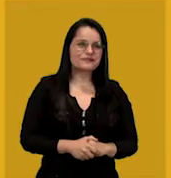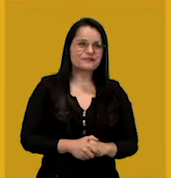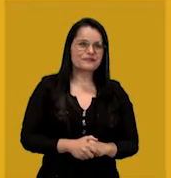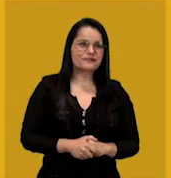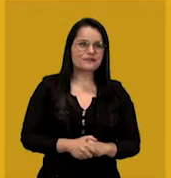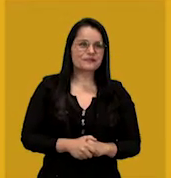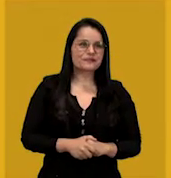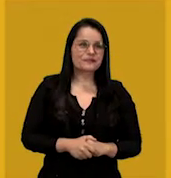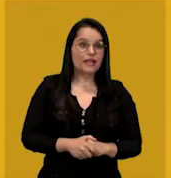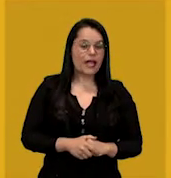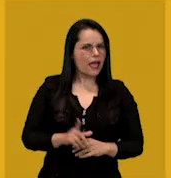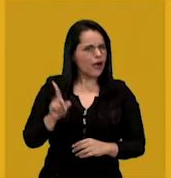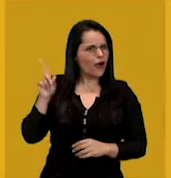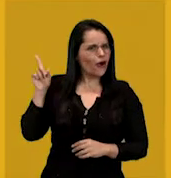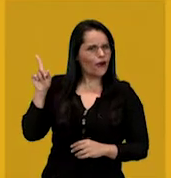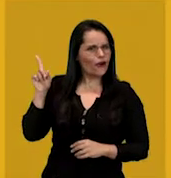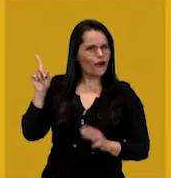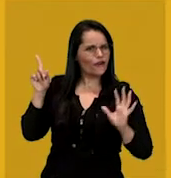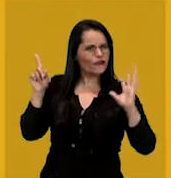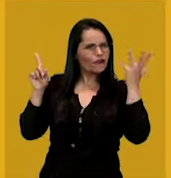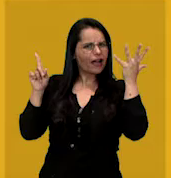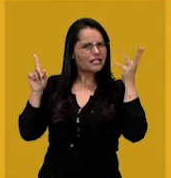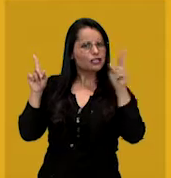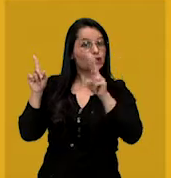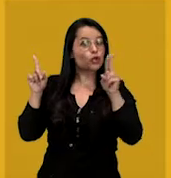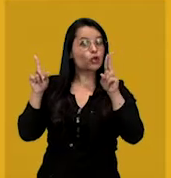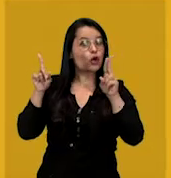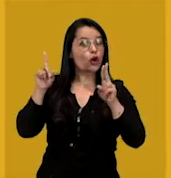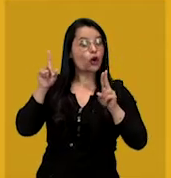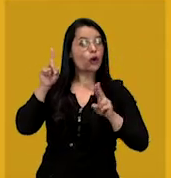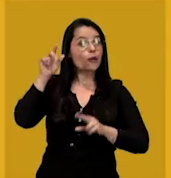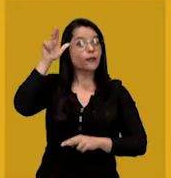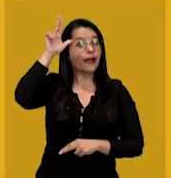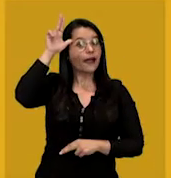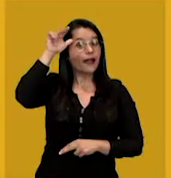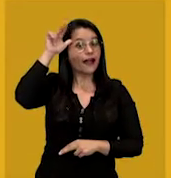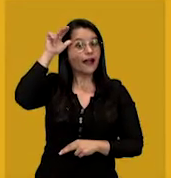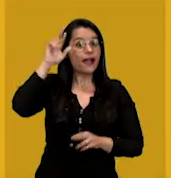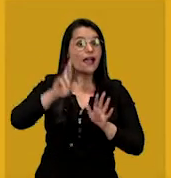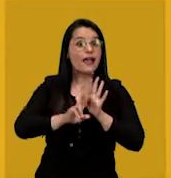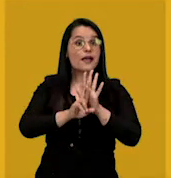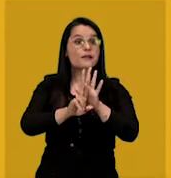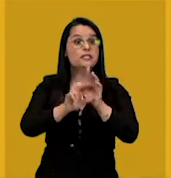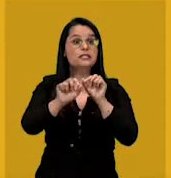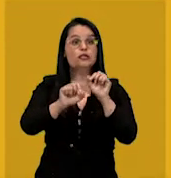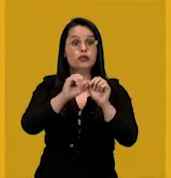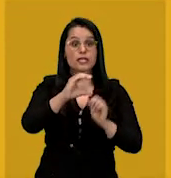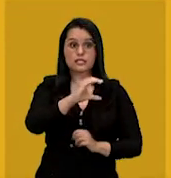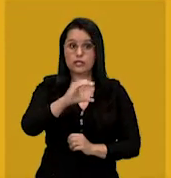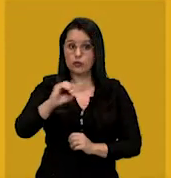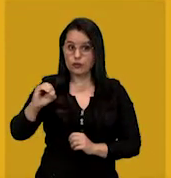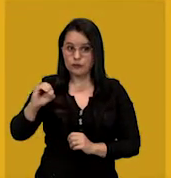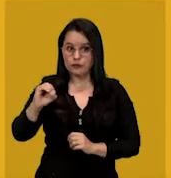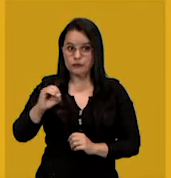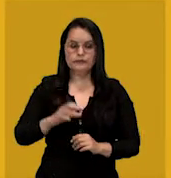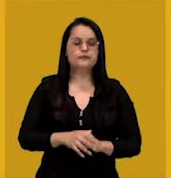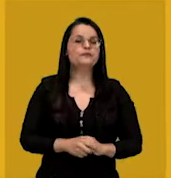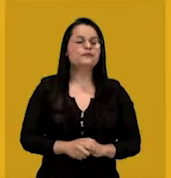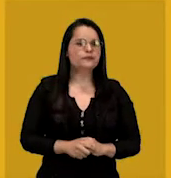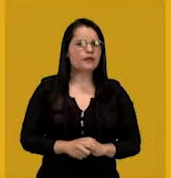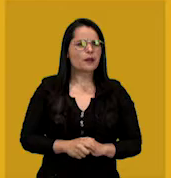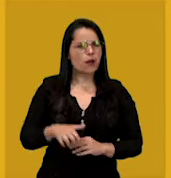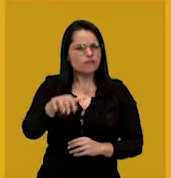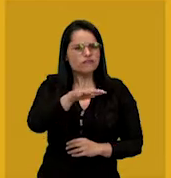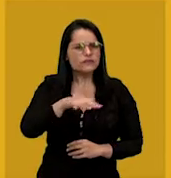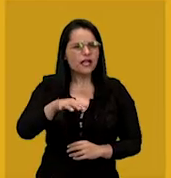Essa próxima festa, a festa chamada Cavalhada, representa a região Centro-Oeste. Bem, na